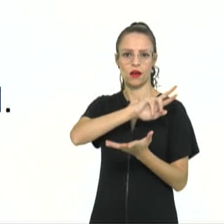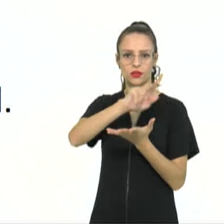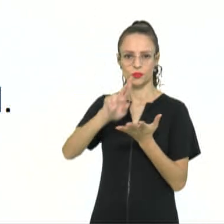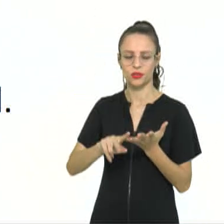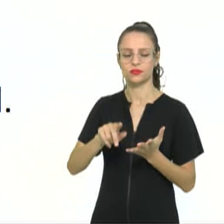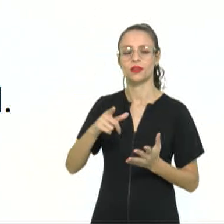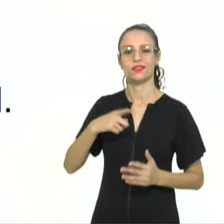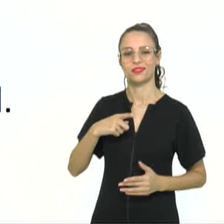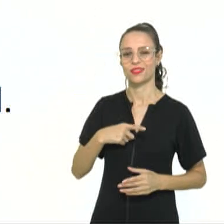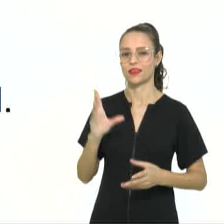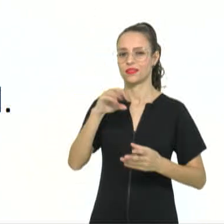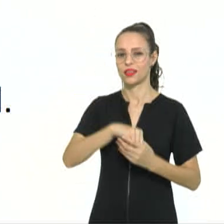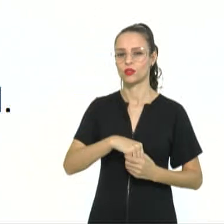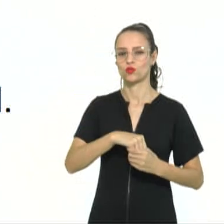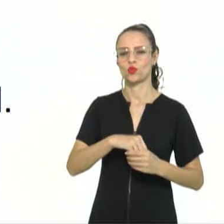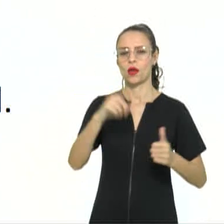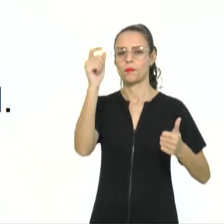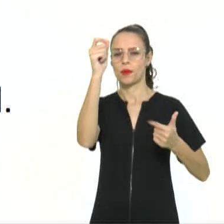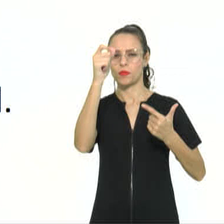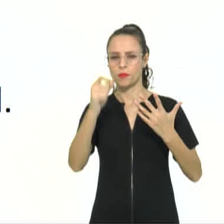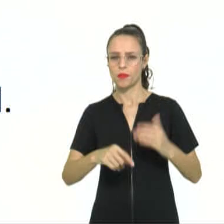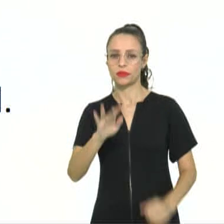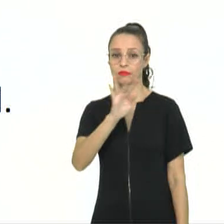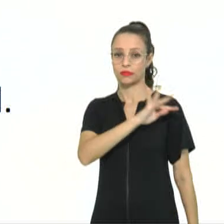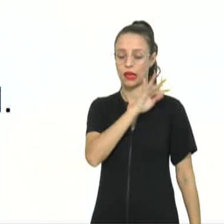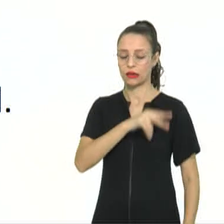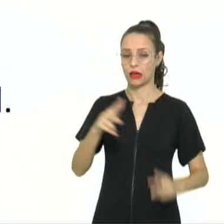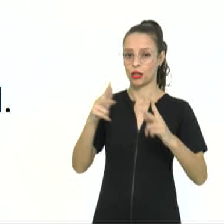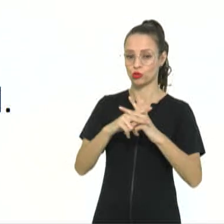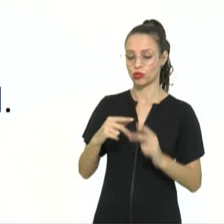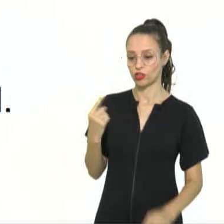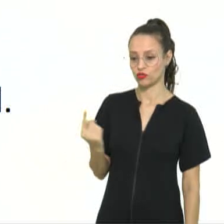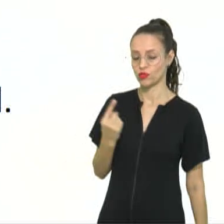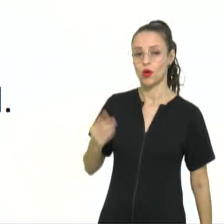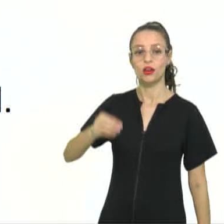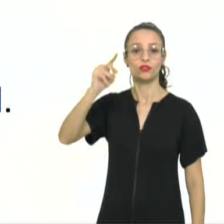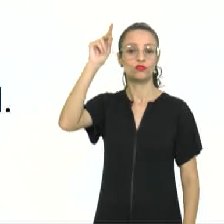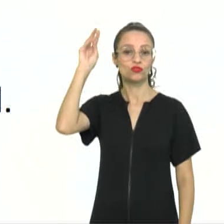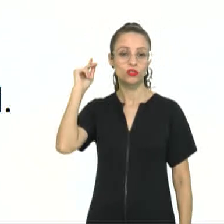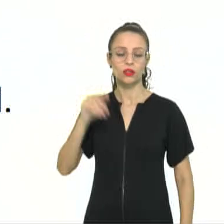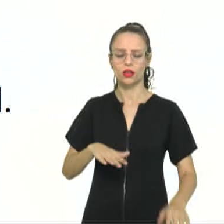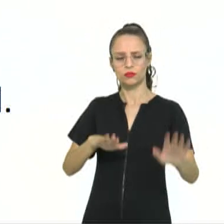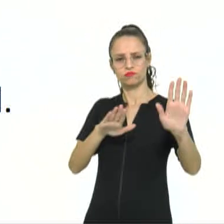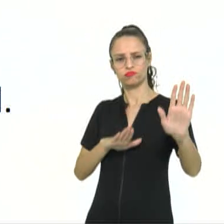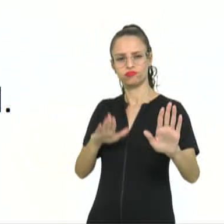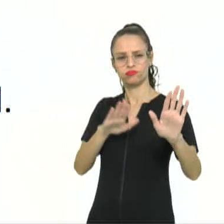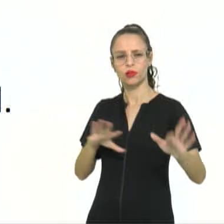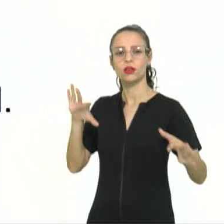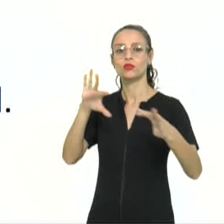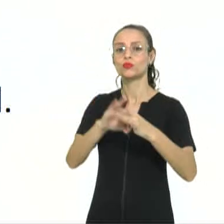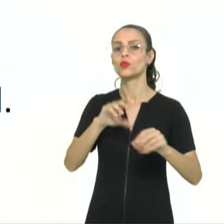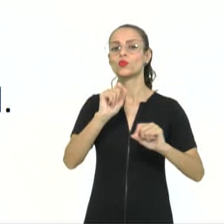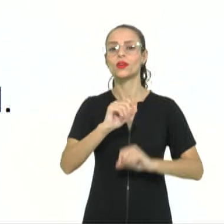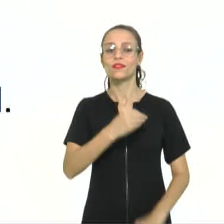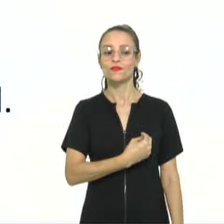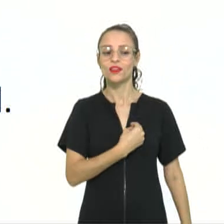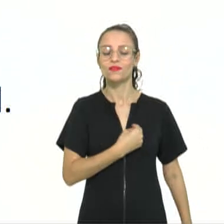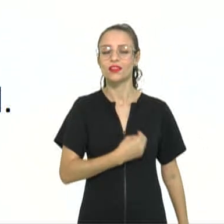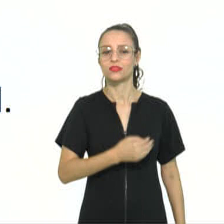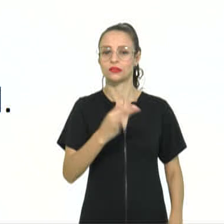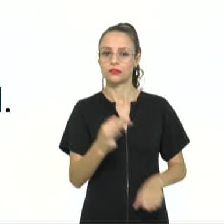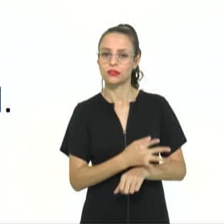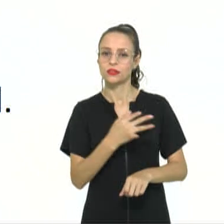conjunto de técnicas de luta individual. Na antiguidade, as lutas de Kung Fu estavam relacionadas à sobrevivência e às